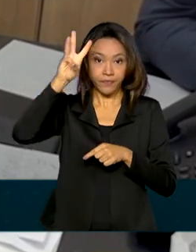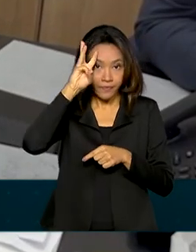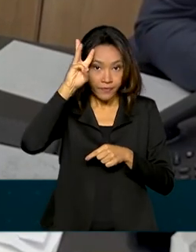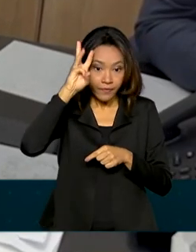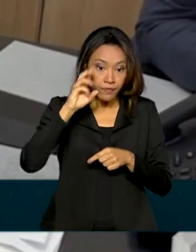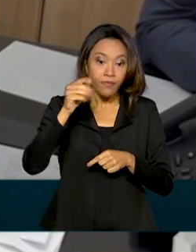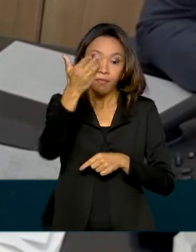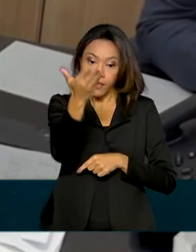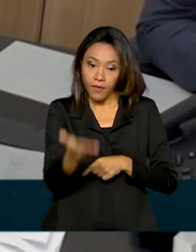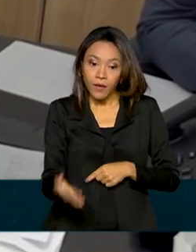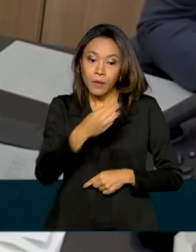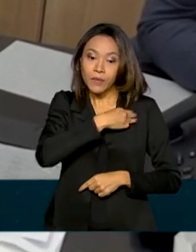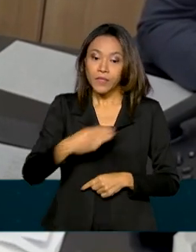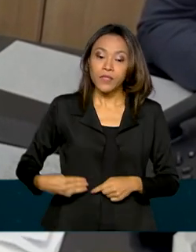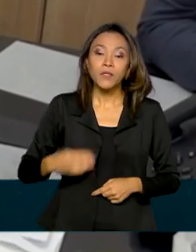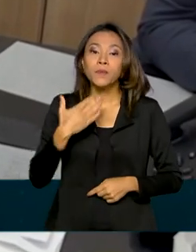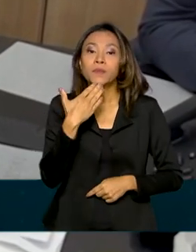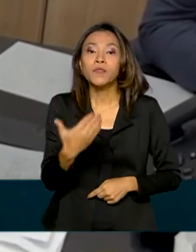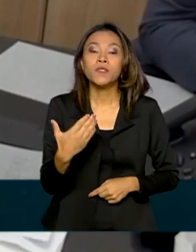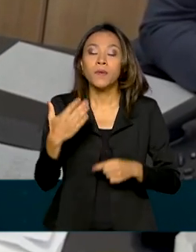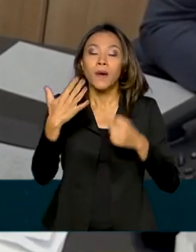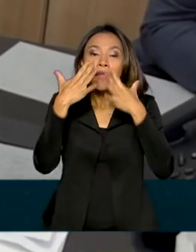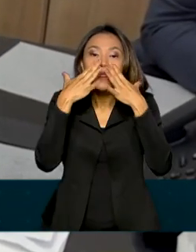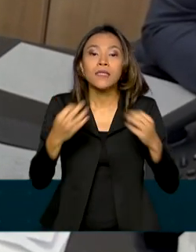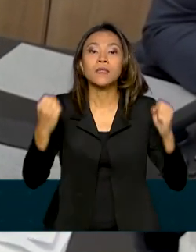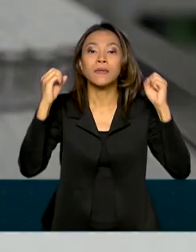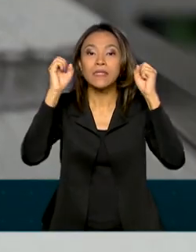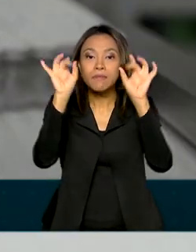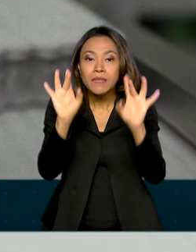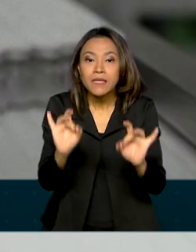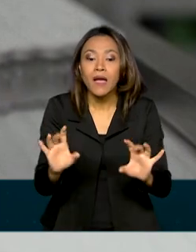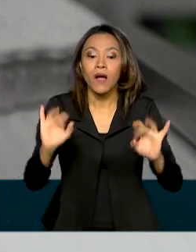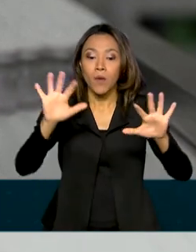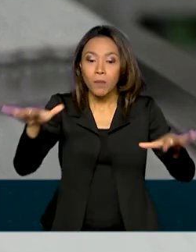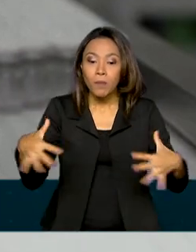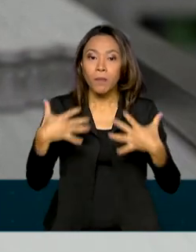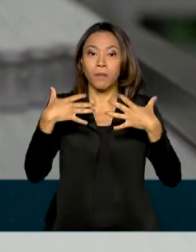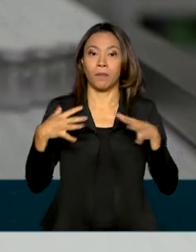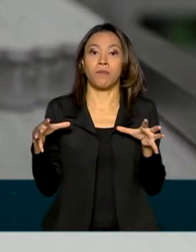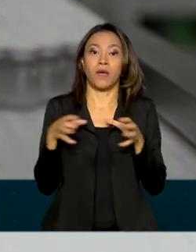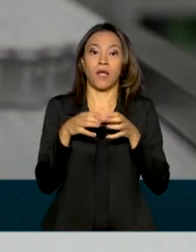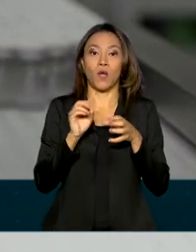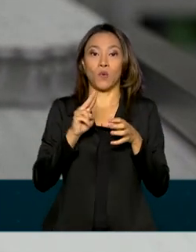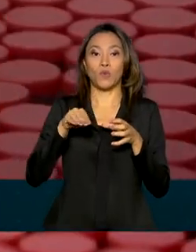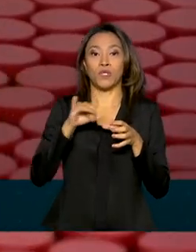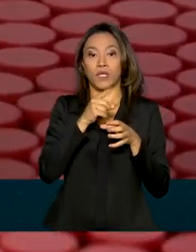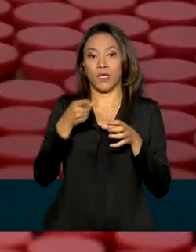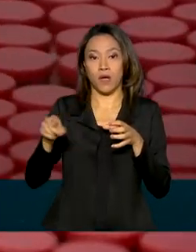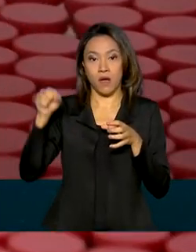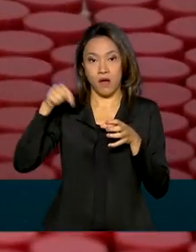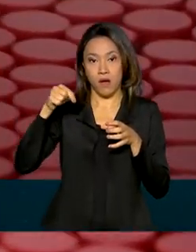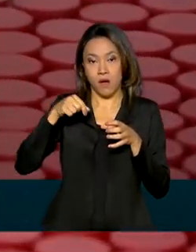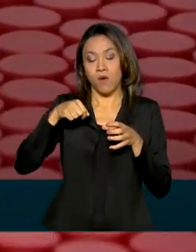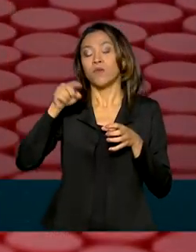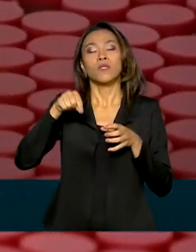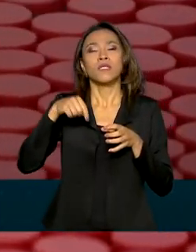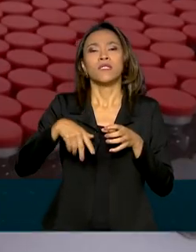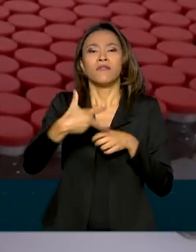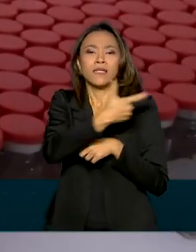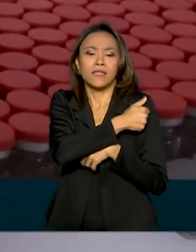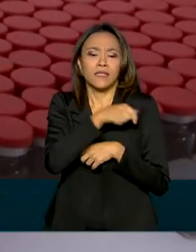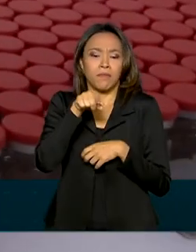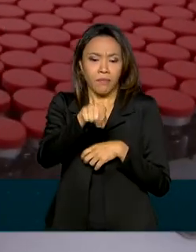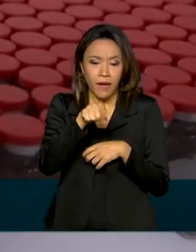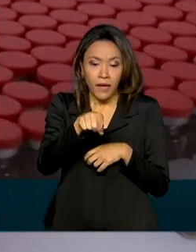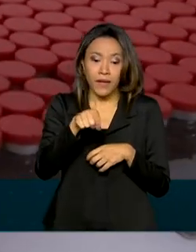pediu uma atenção especial à Aliança Mundial de Vacinas para entrega em curto prazo dos 42 milhões e meio de